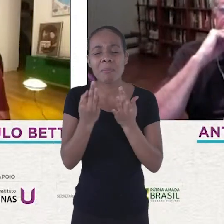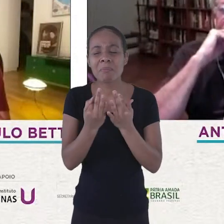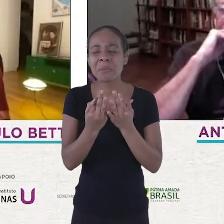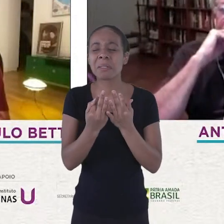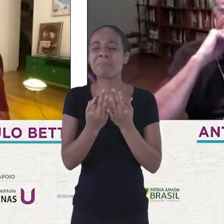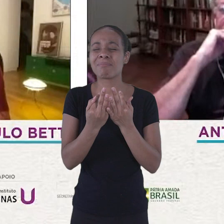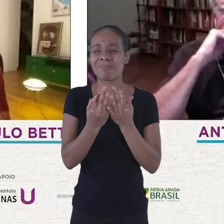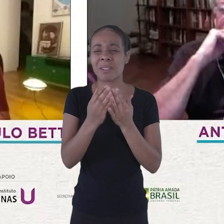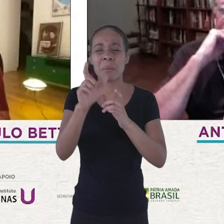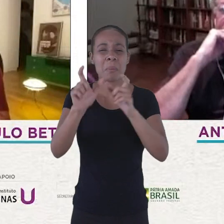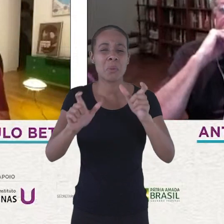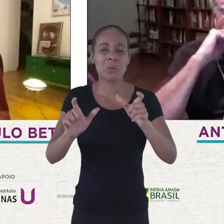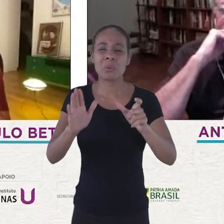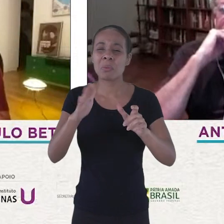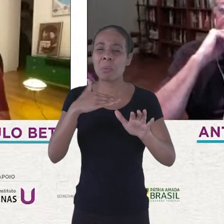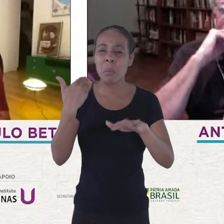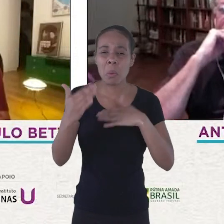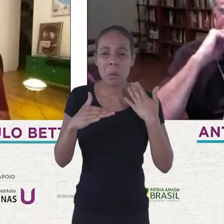o nosso